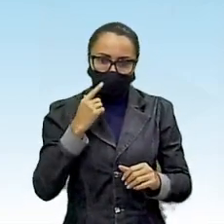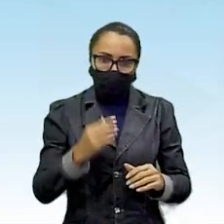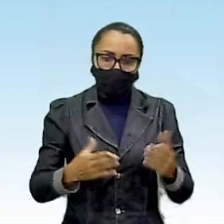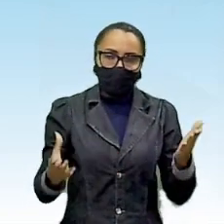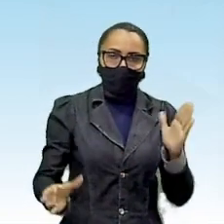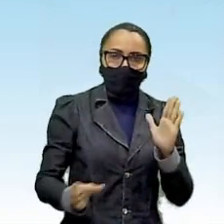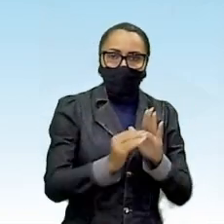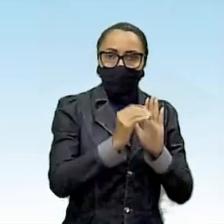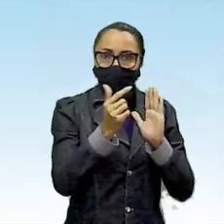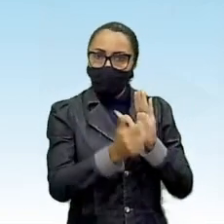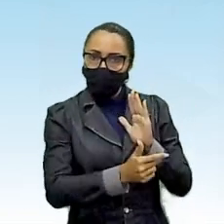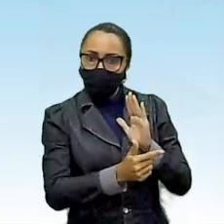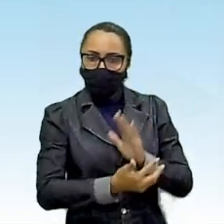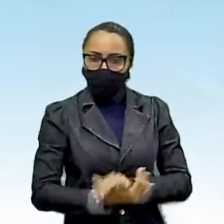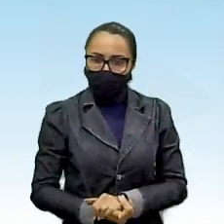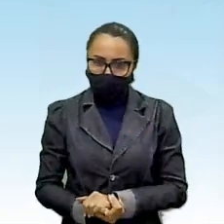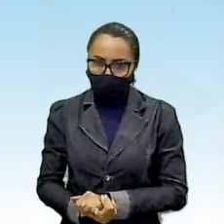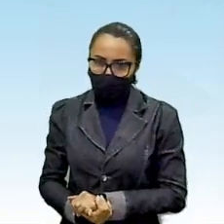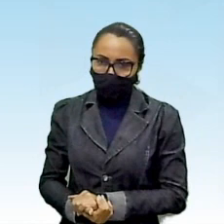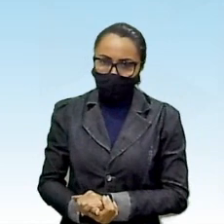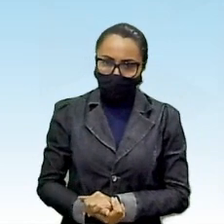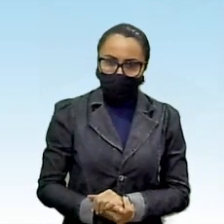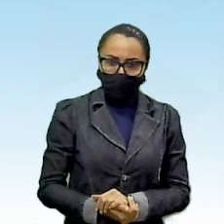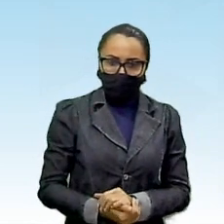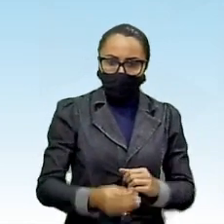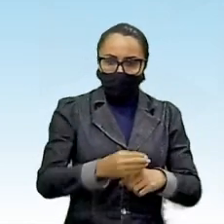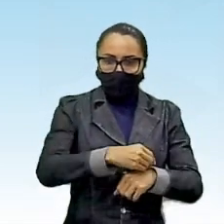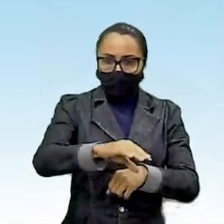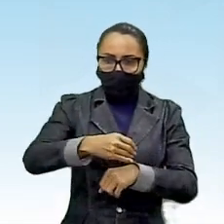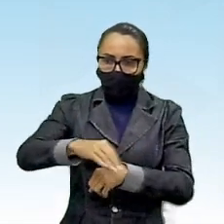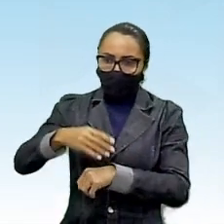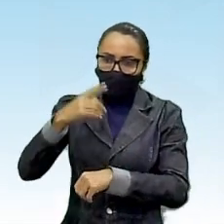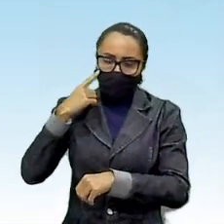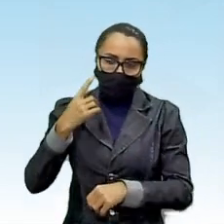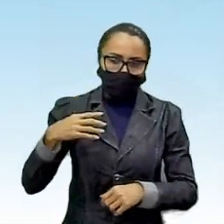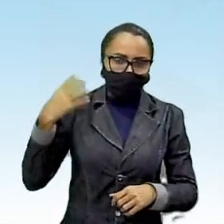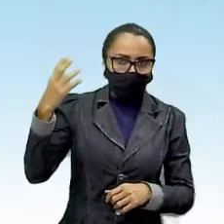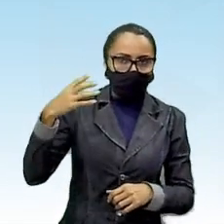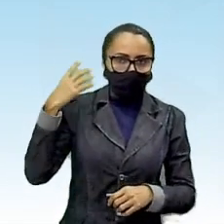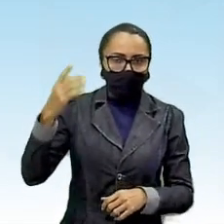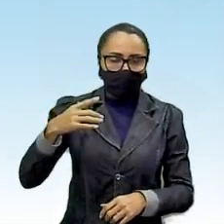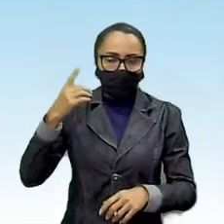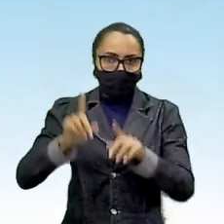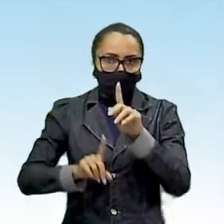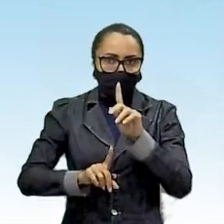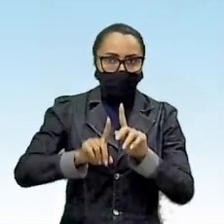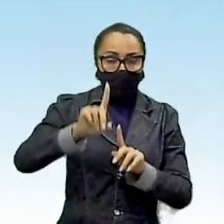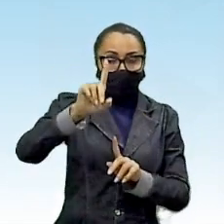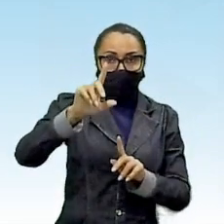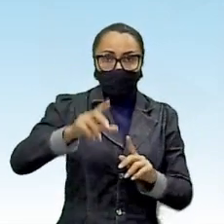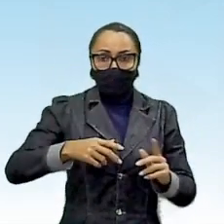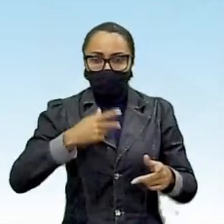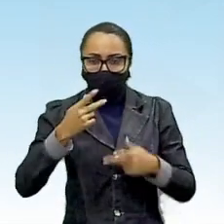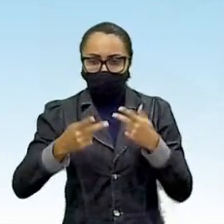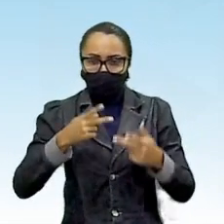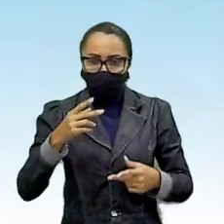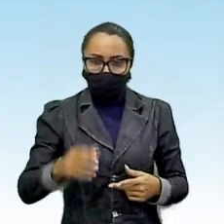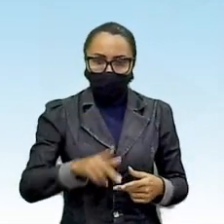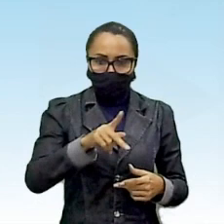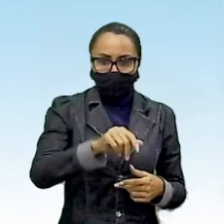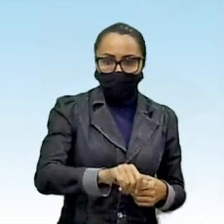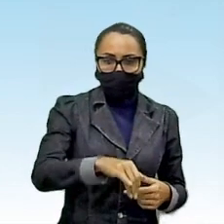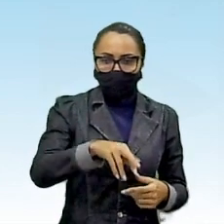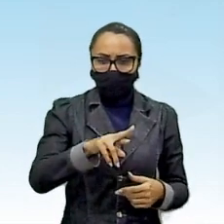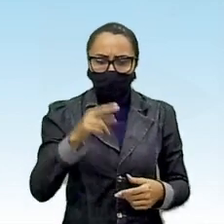2, de exposição a níveis de pressão sonora elevado, se falava muito em PAI. Porém,